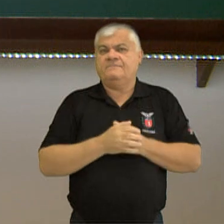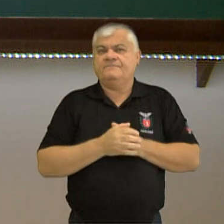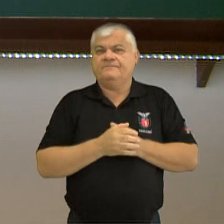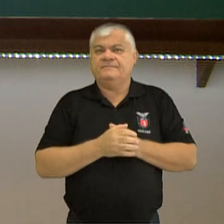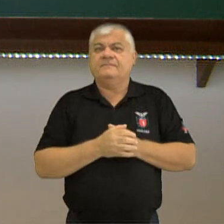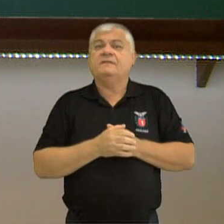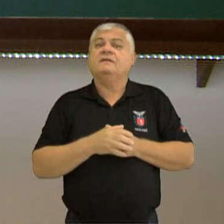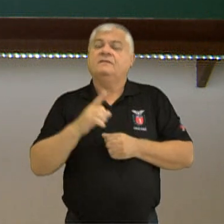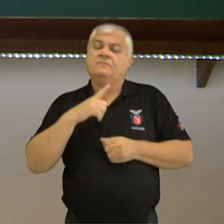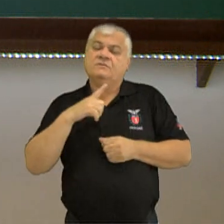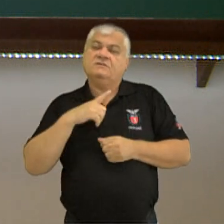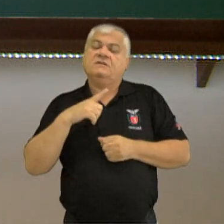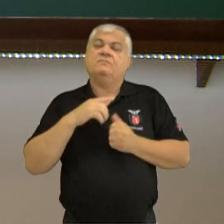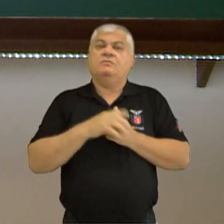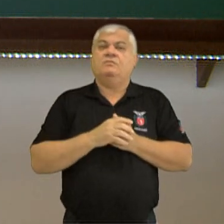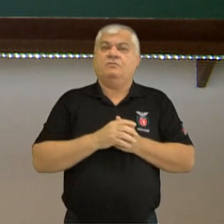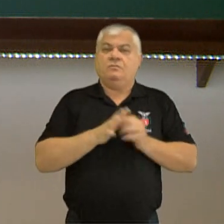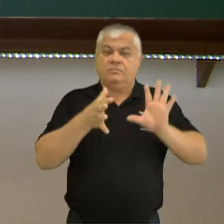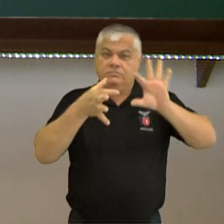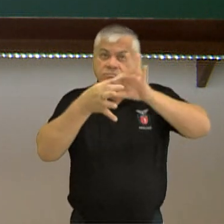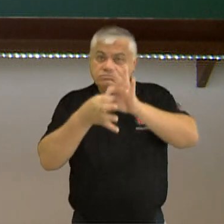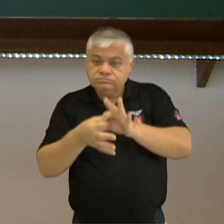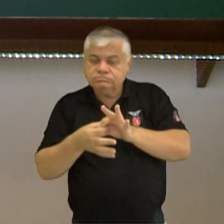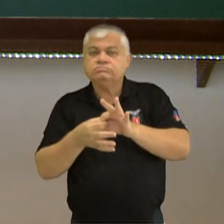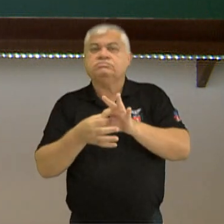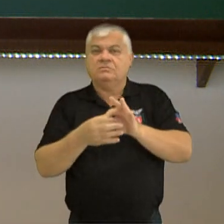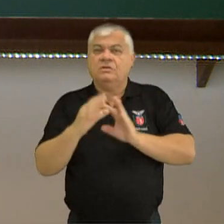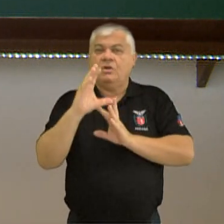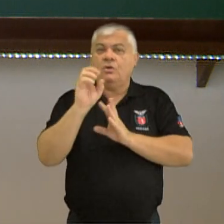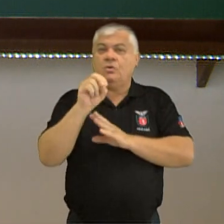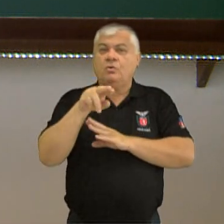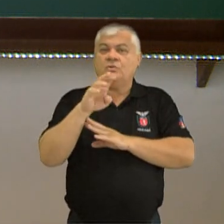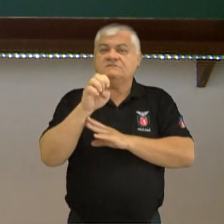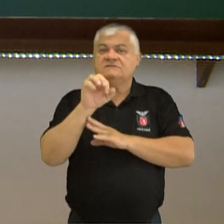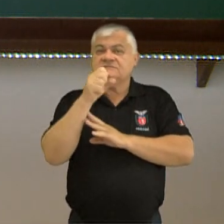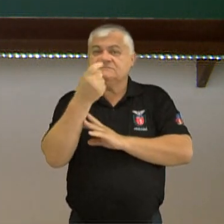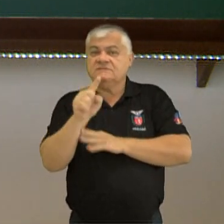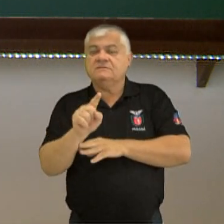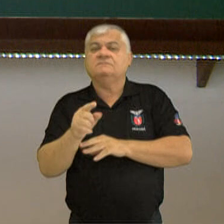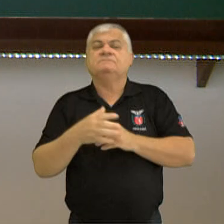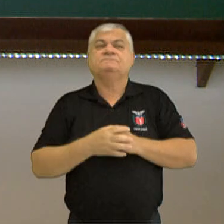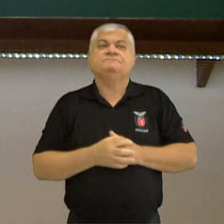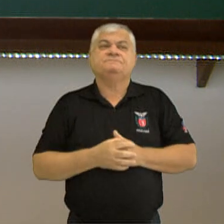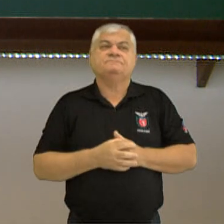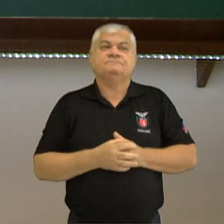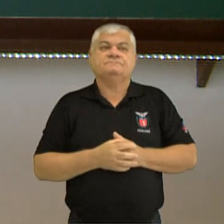circunstâncias. Uma concessão, por exemplo, como a gente viu aqui no exercício.